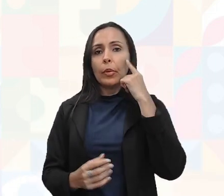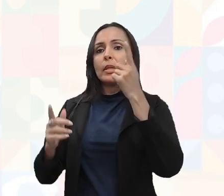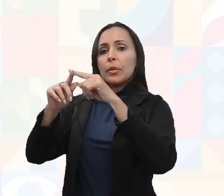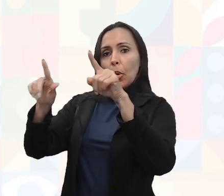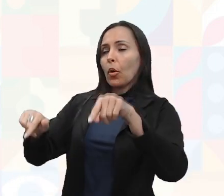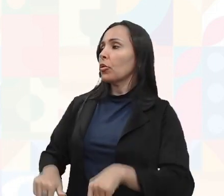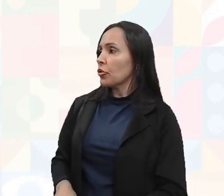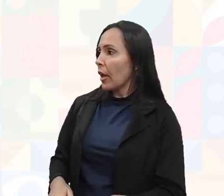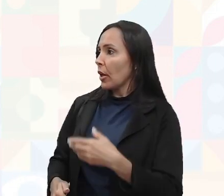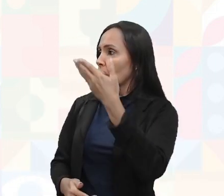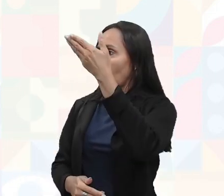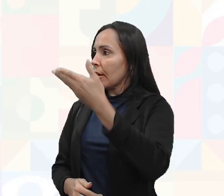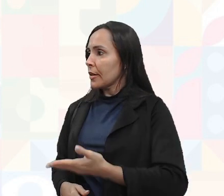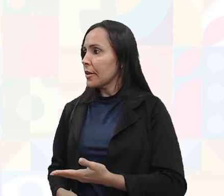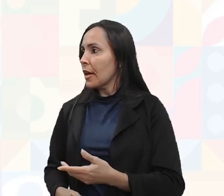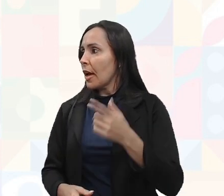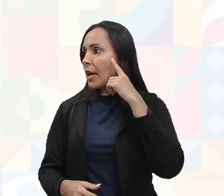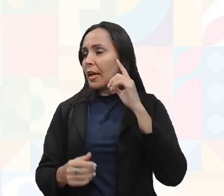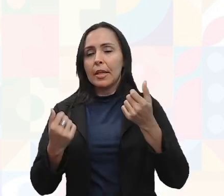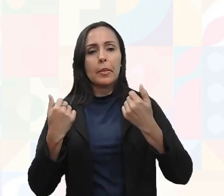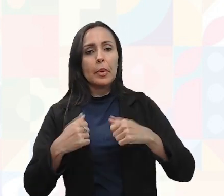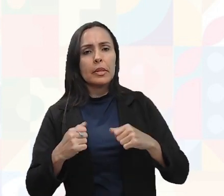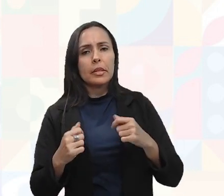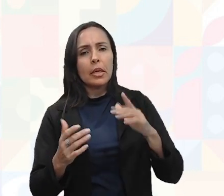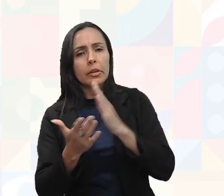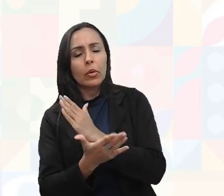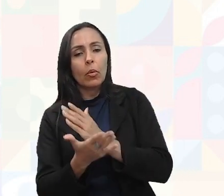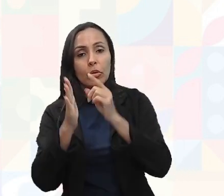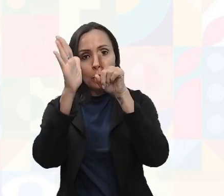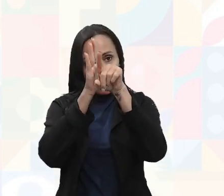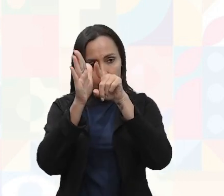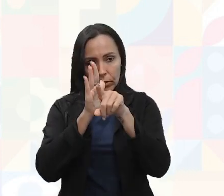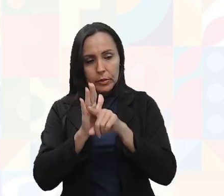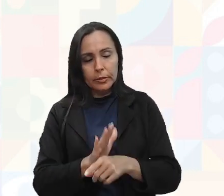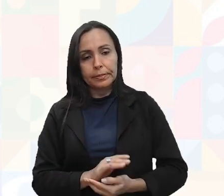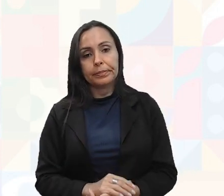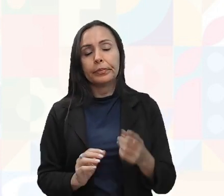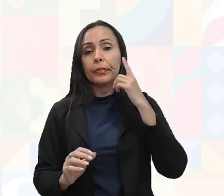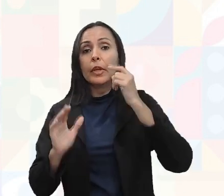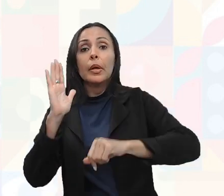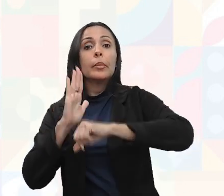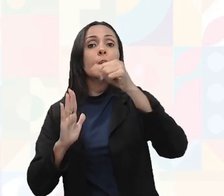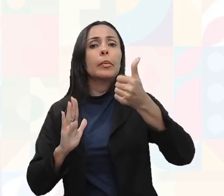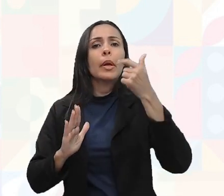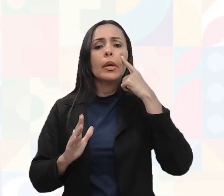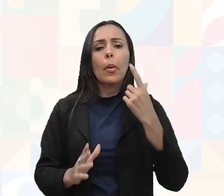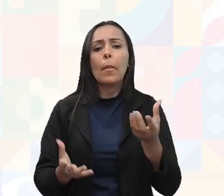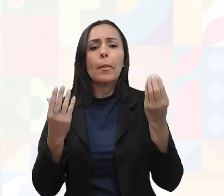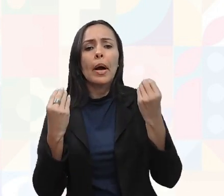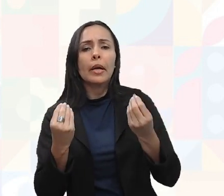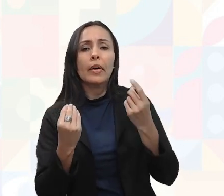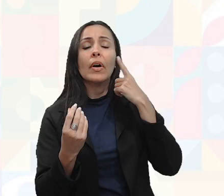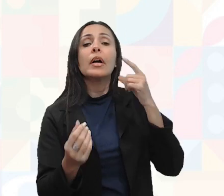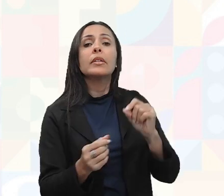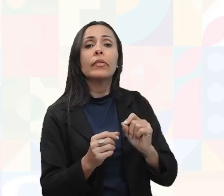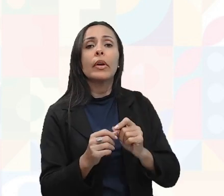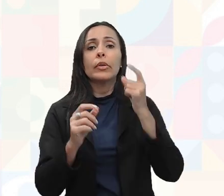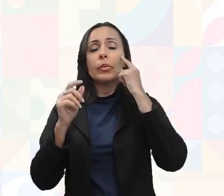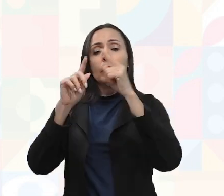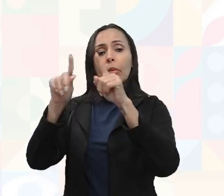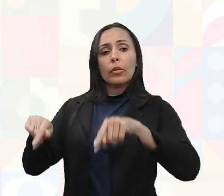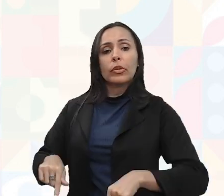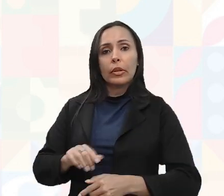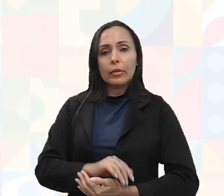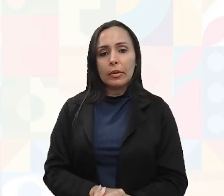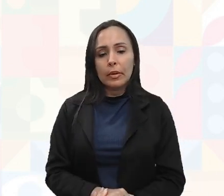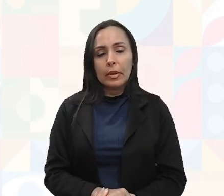esse layout, ele precisa de algumas perguntas. Primeiro, para quem vai ser feito esse projeto,